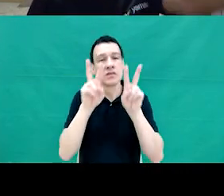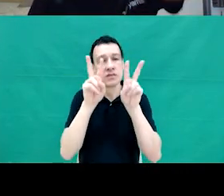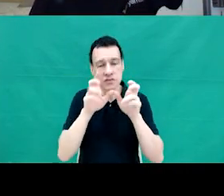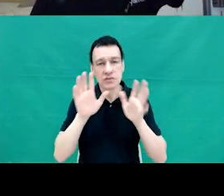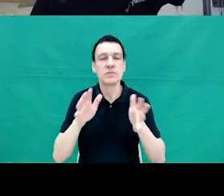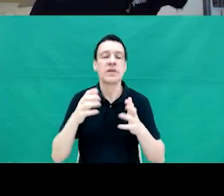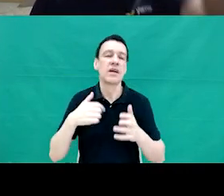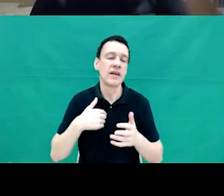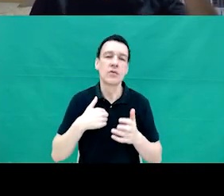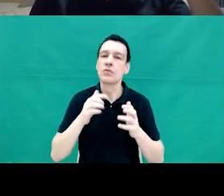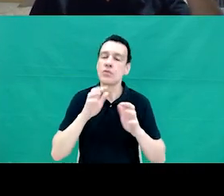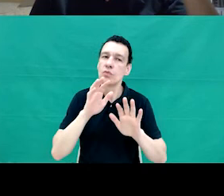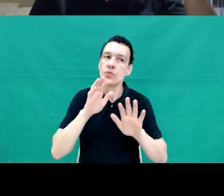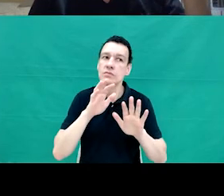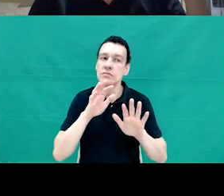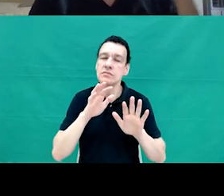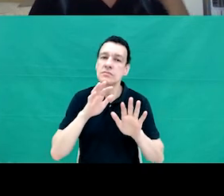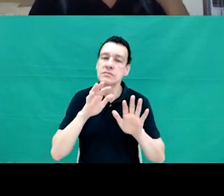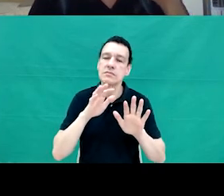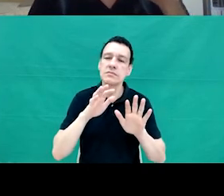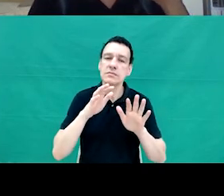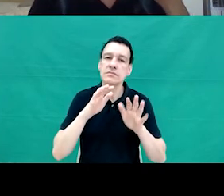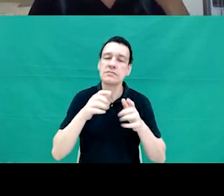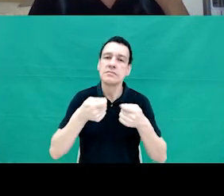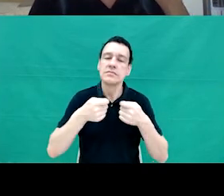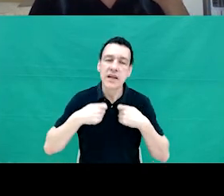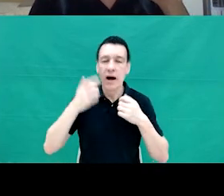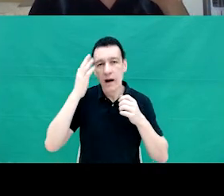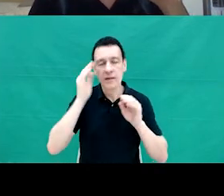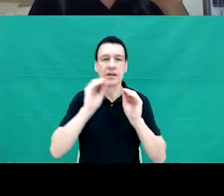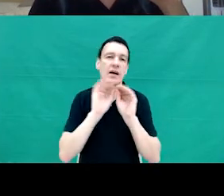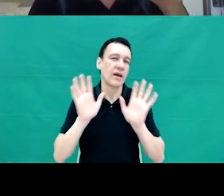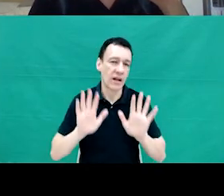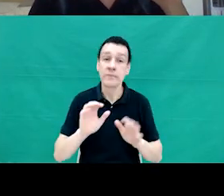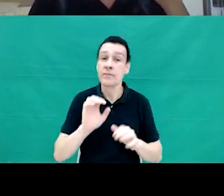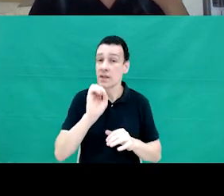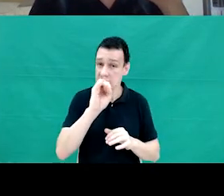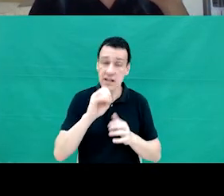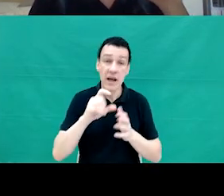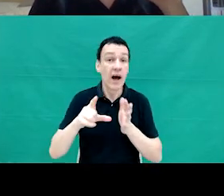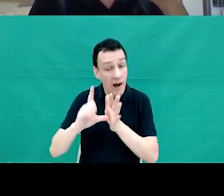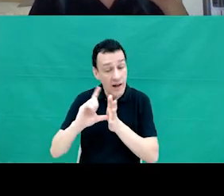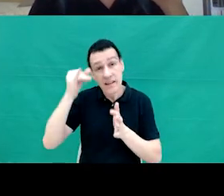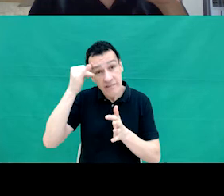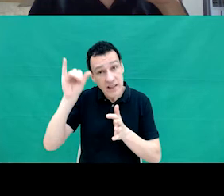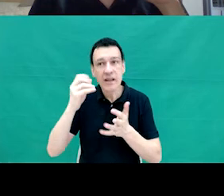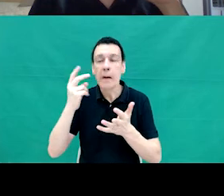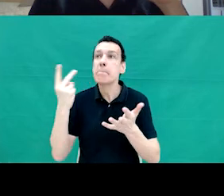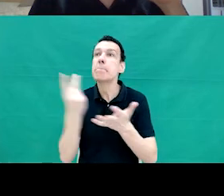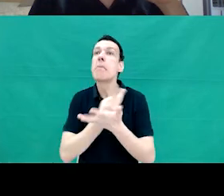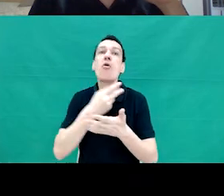evitar. Mas, se o feedback e a prevenção de erro não é necessária ou não foi suficiente, então é